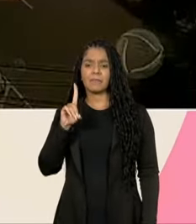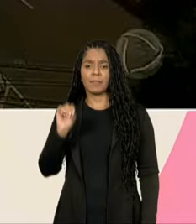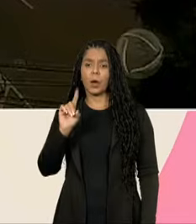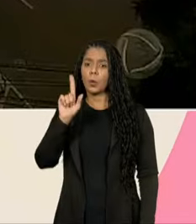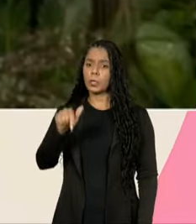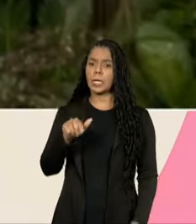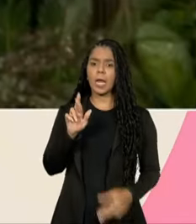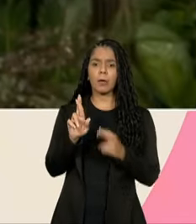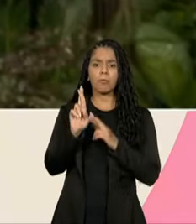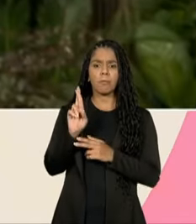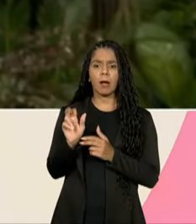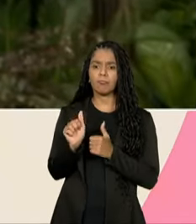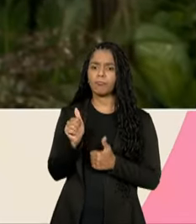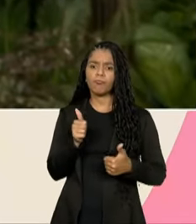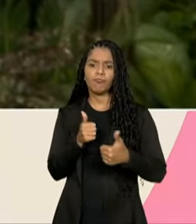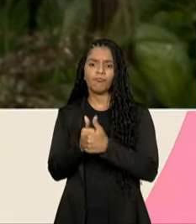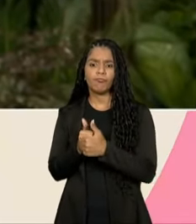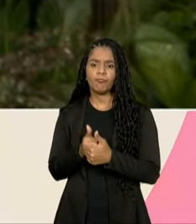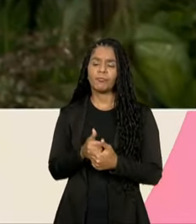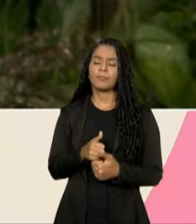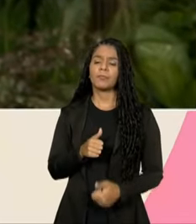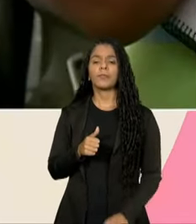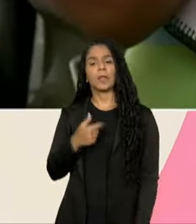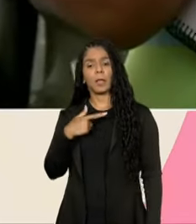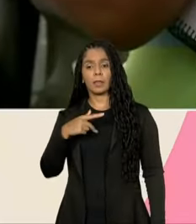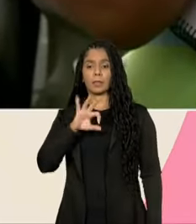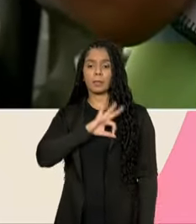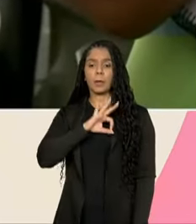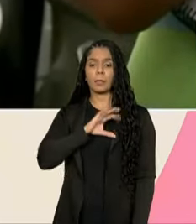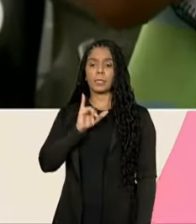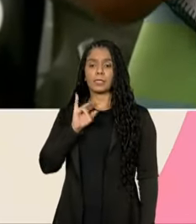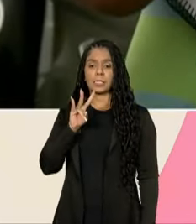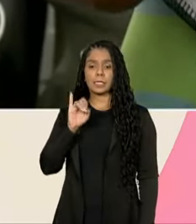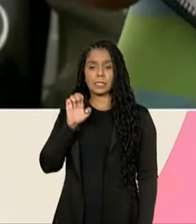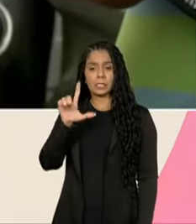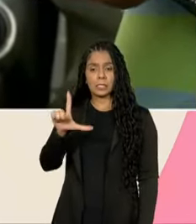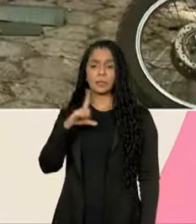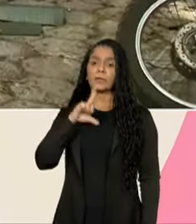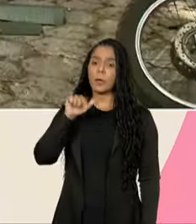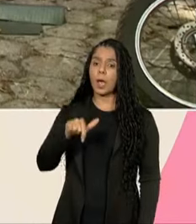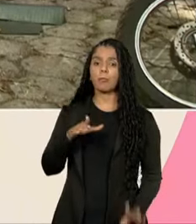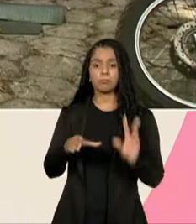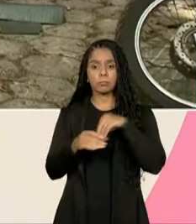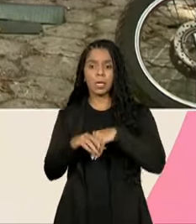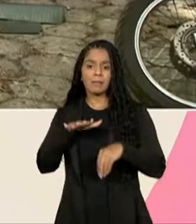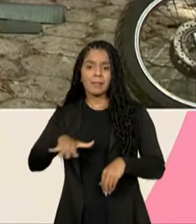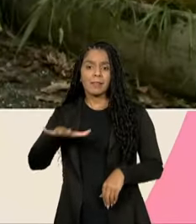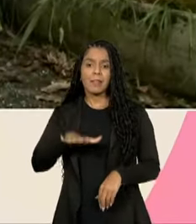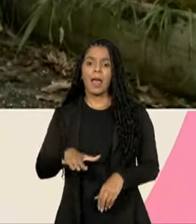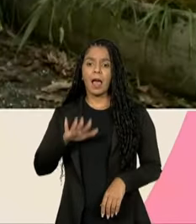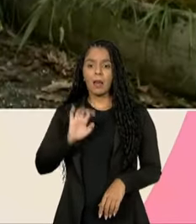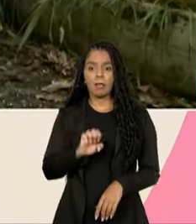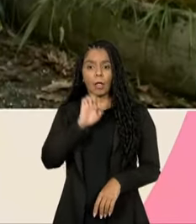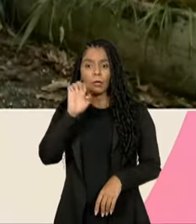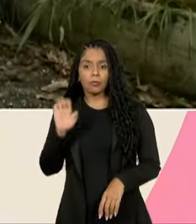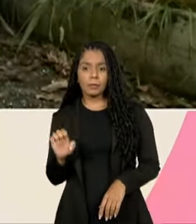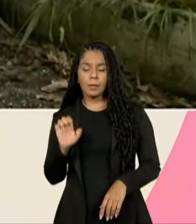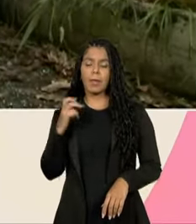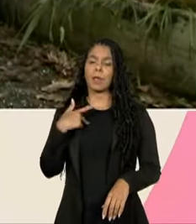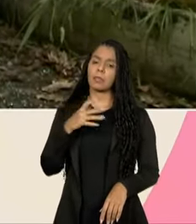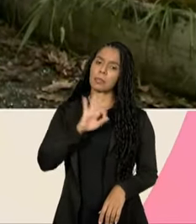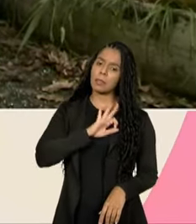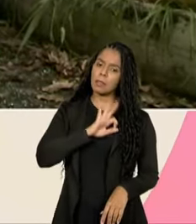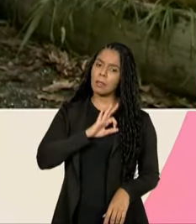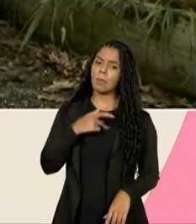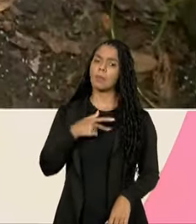Civil, uma pessoa tida como do campo progressista ali da polícia. É uma pessoa de acesso, uma pessoa que sempre